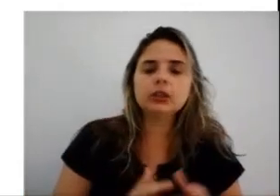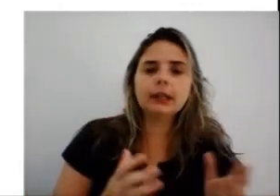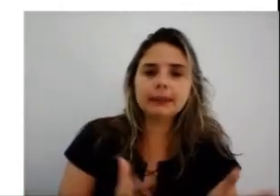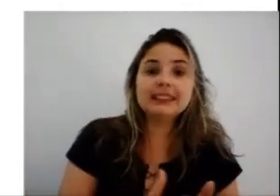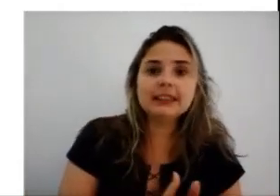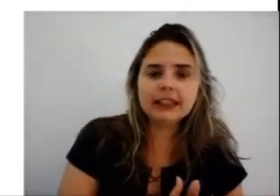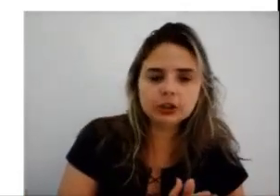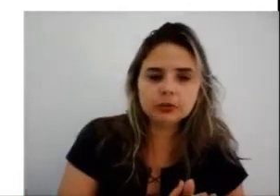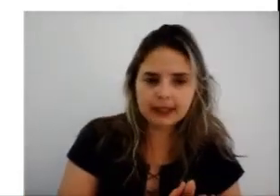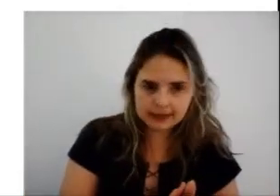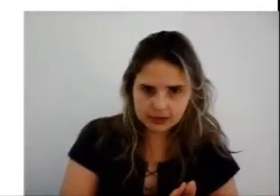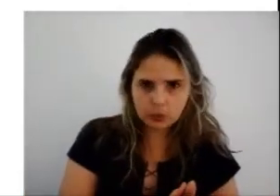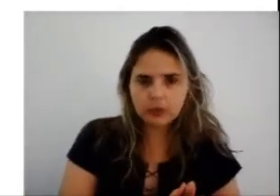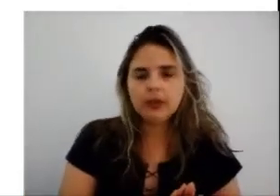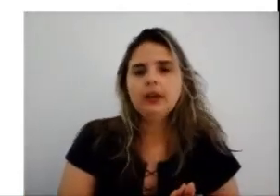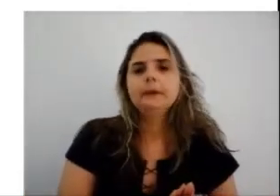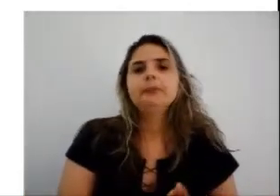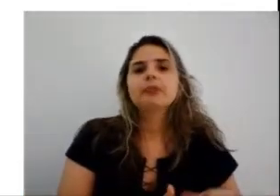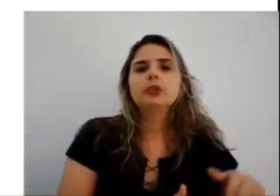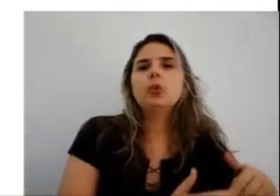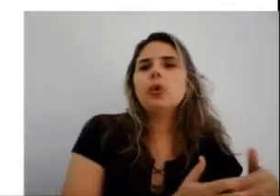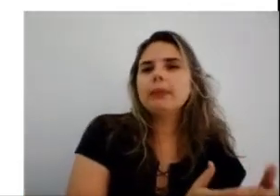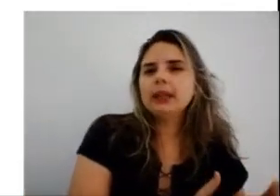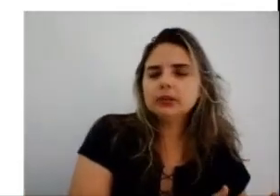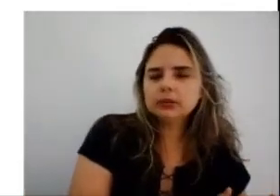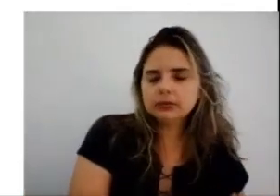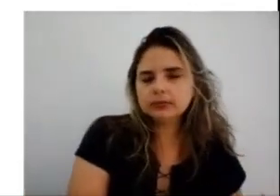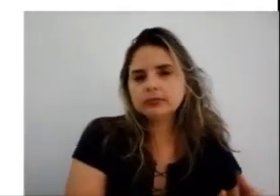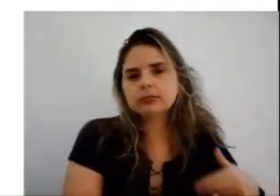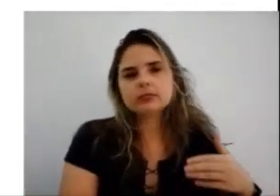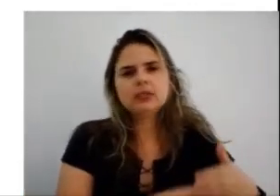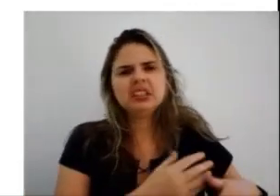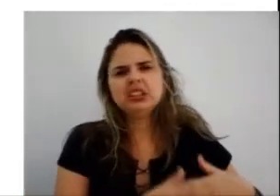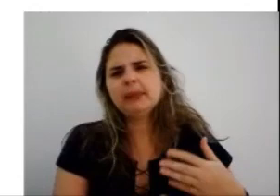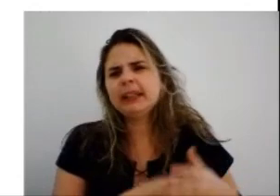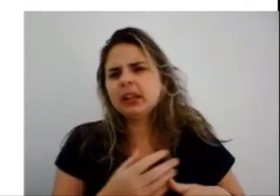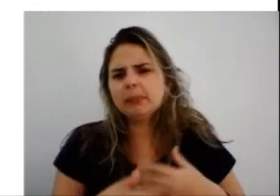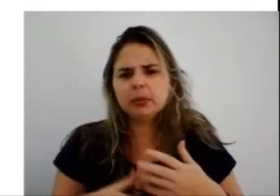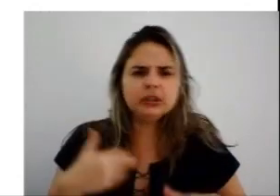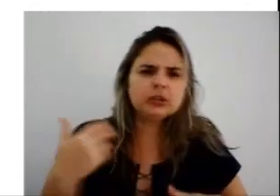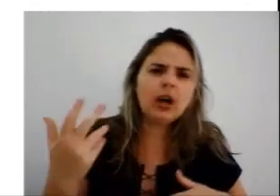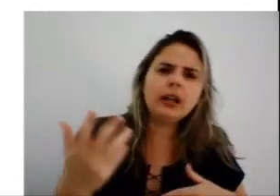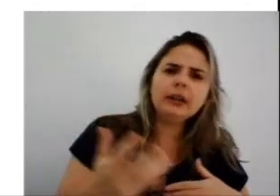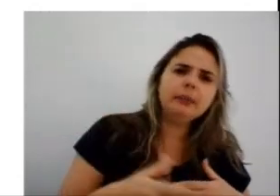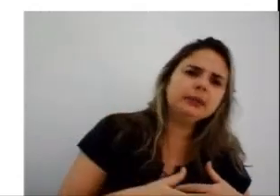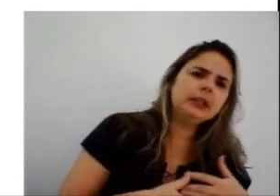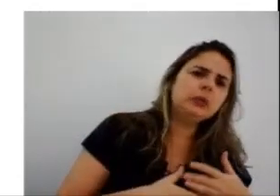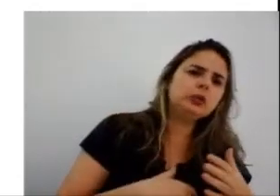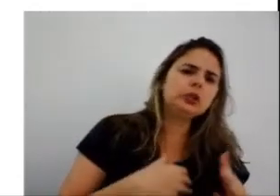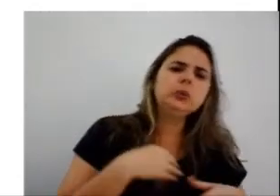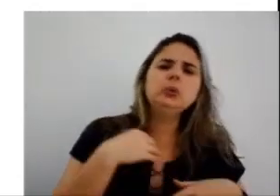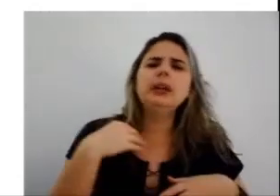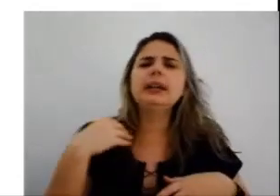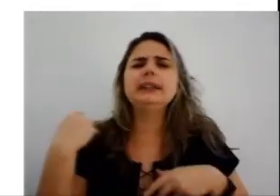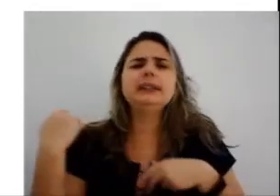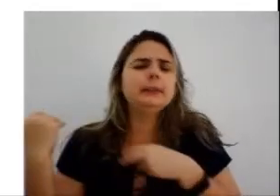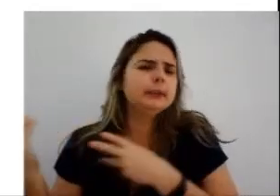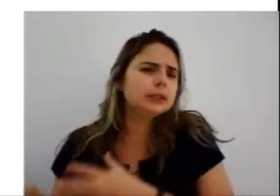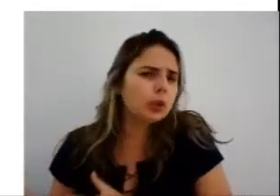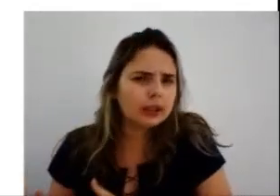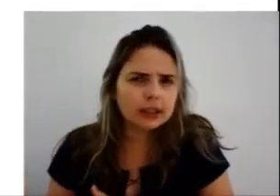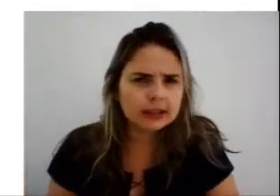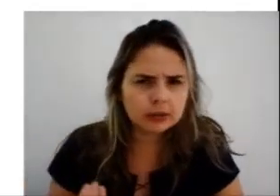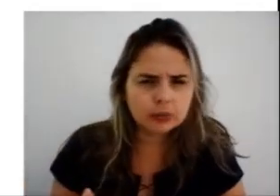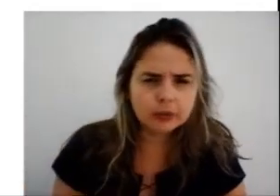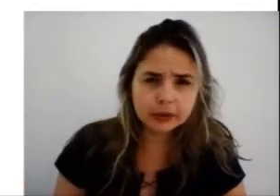poder e se torna presidente do Brasil. No começo, de maneira provisória, depois ele continua e depois